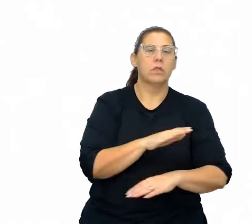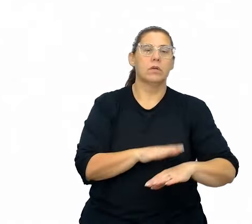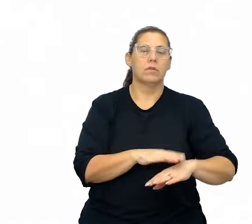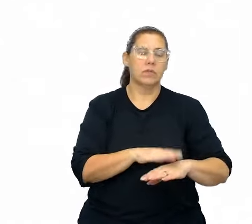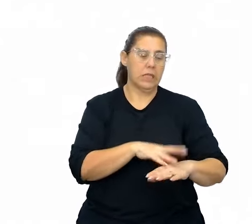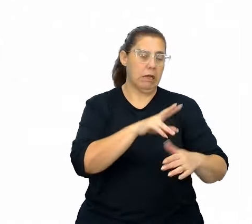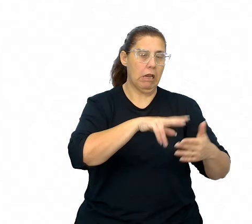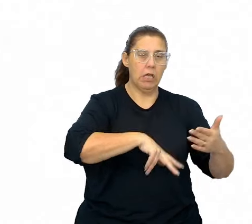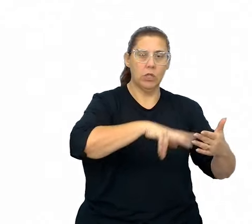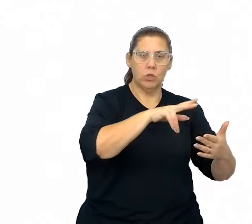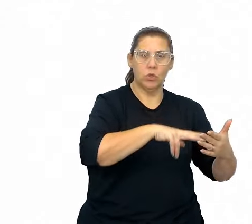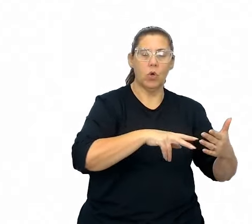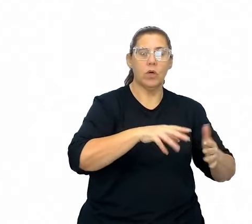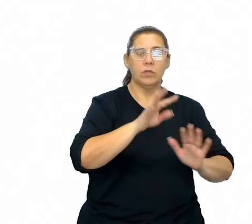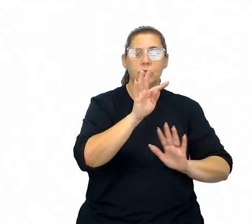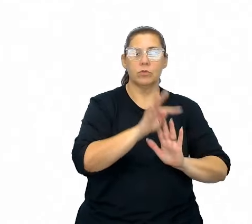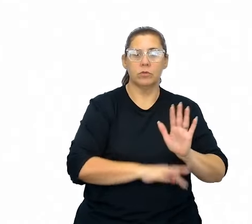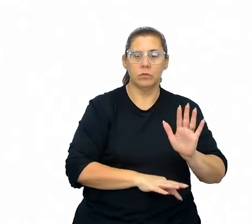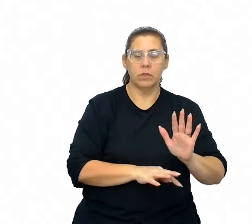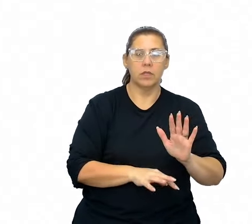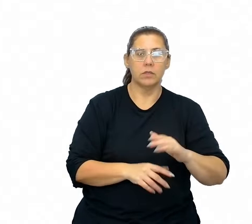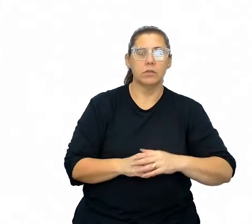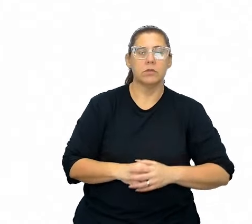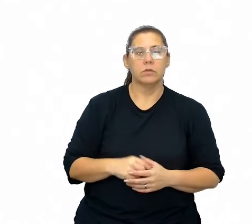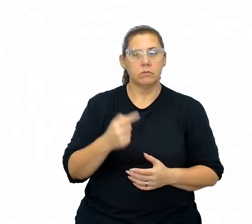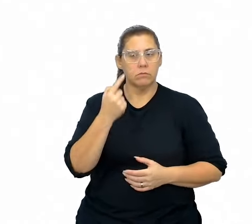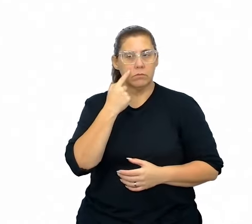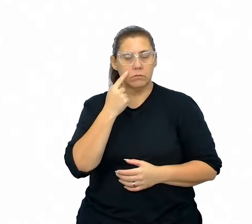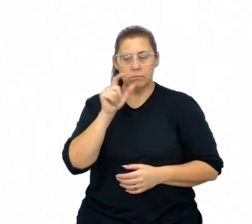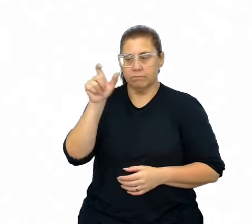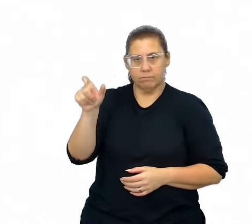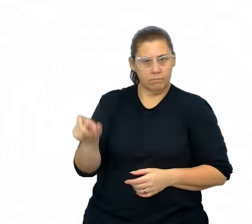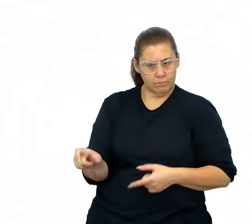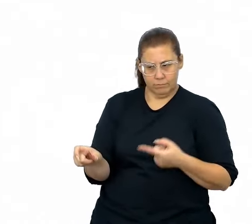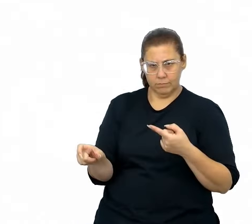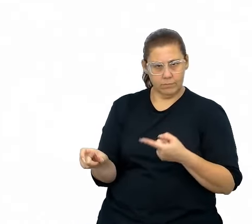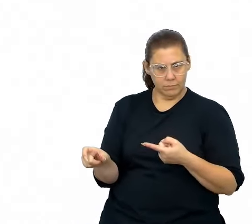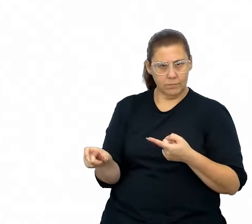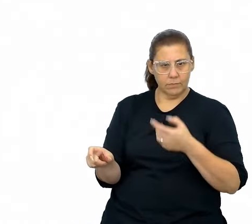realizar a leitura de um texto que aborda esse personagem.